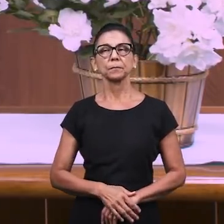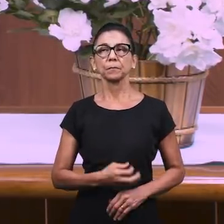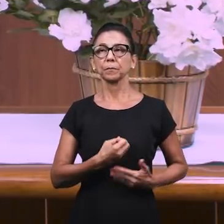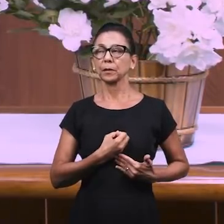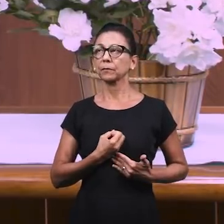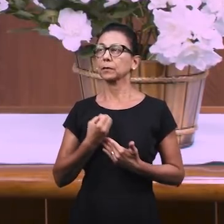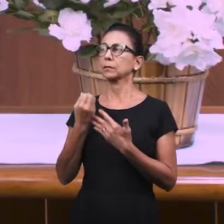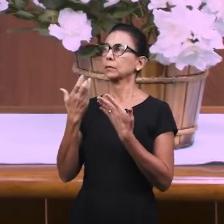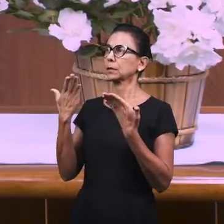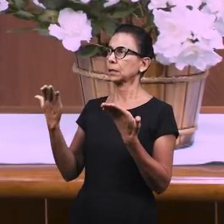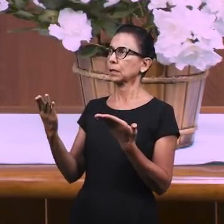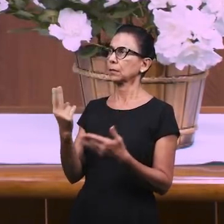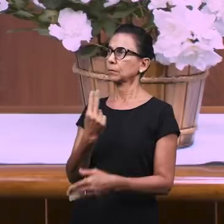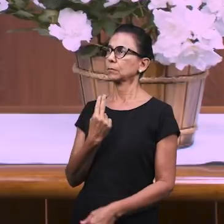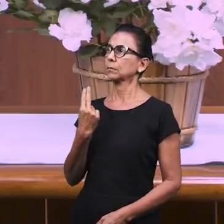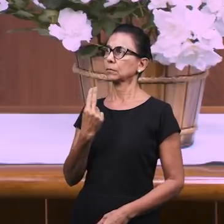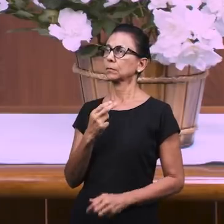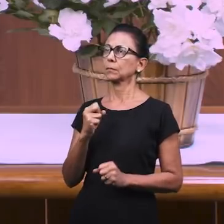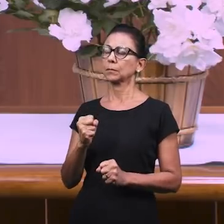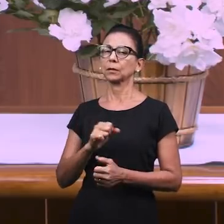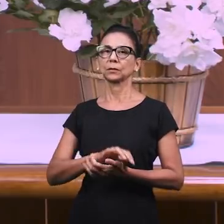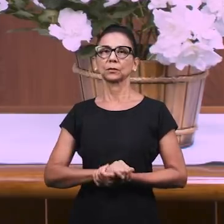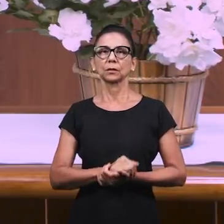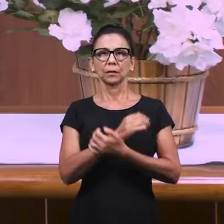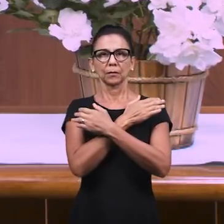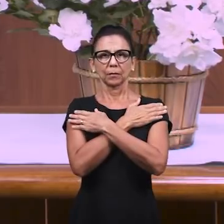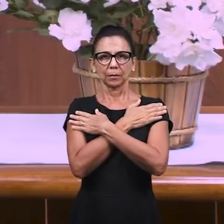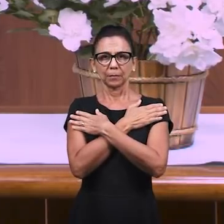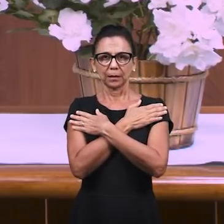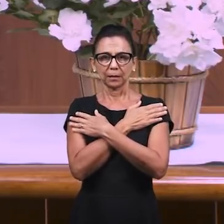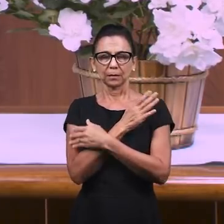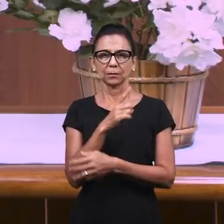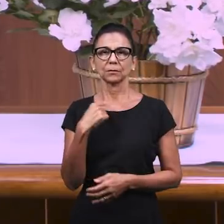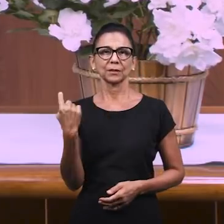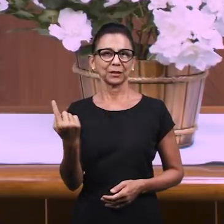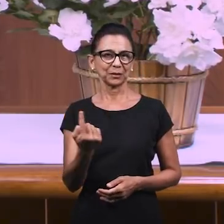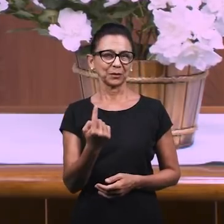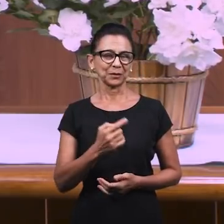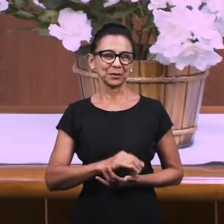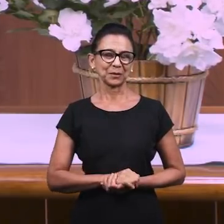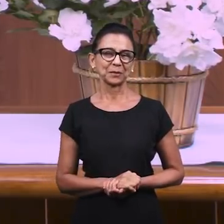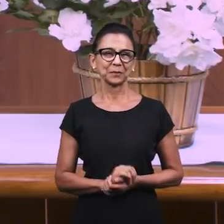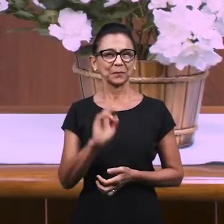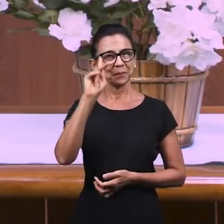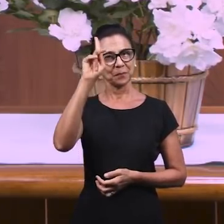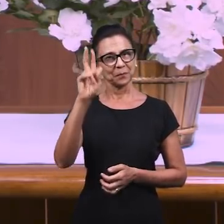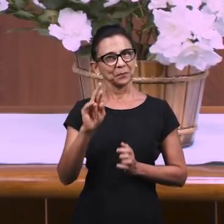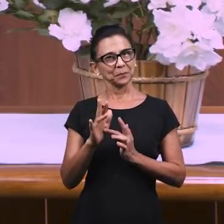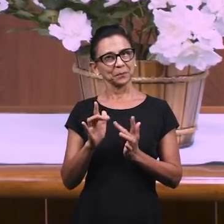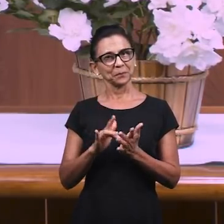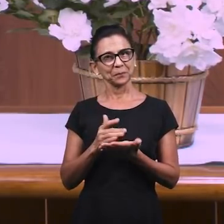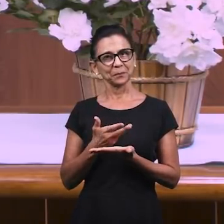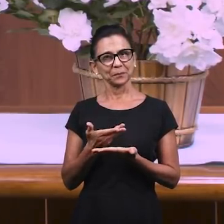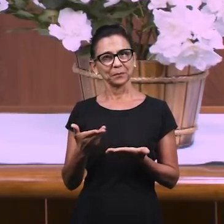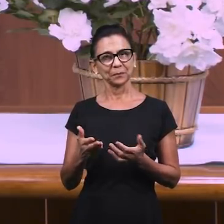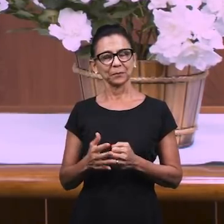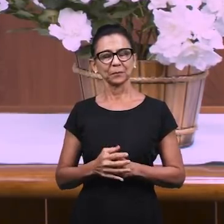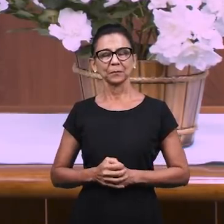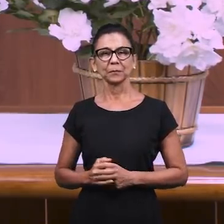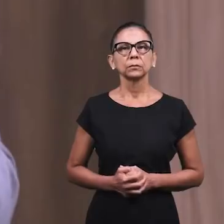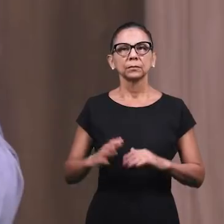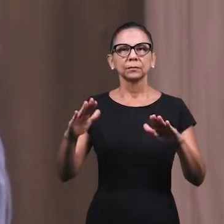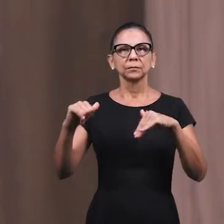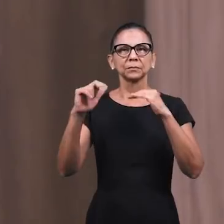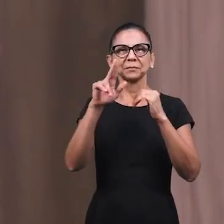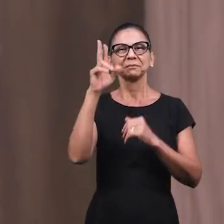Senhor, a minha vida está à disposição do Senhor. Um abraço a todos os irmãos e a paz do